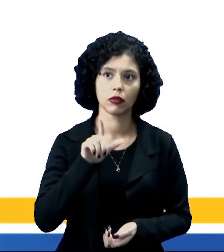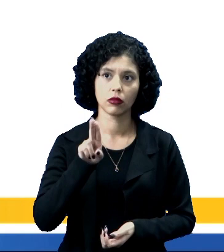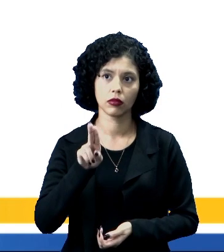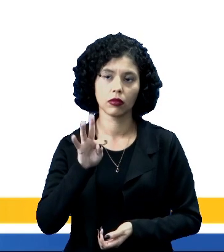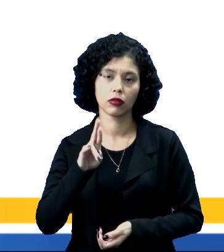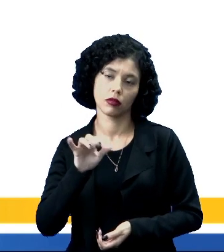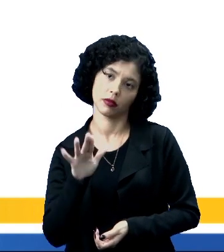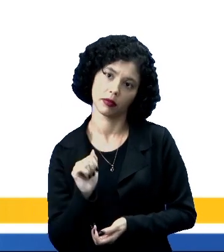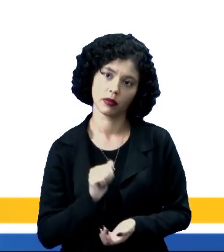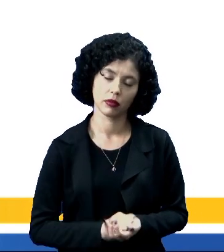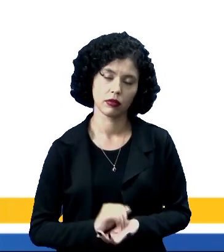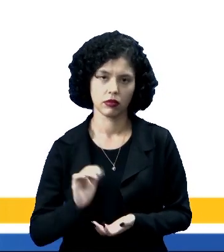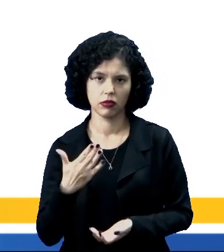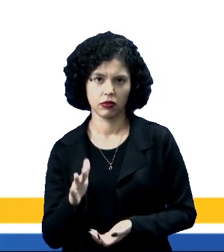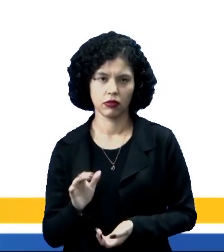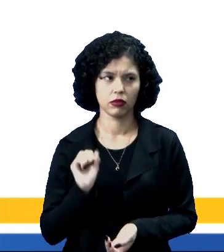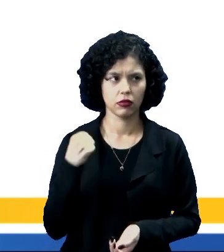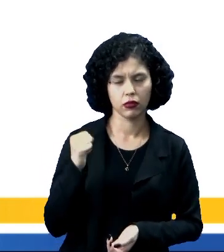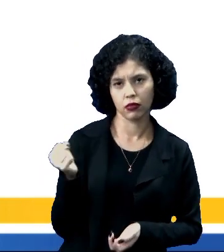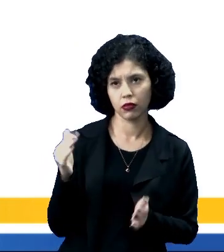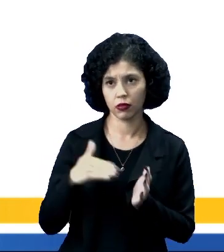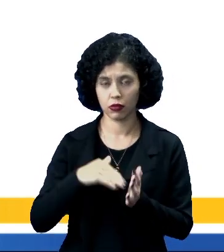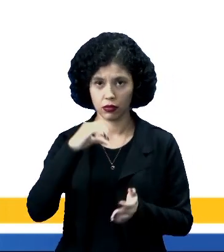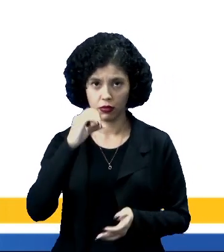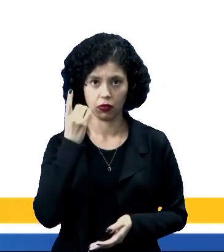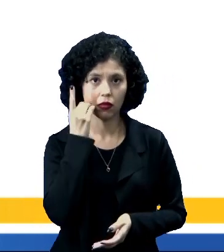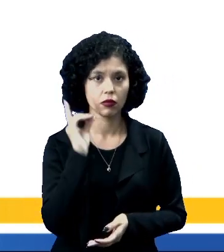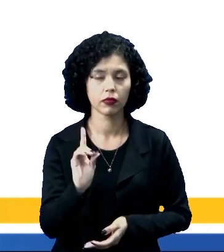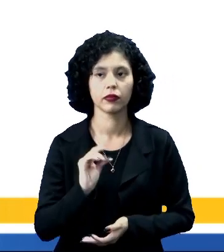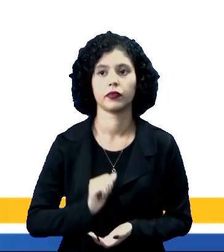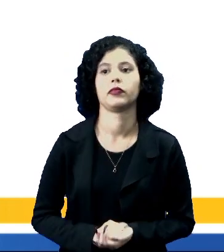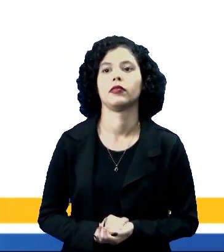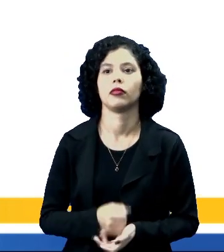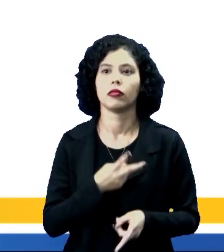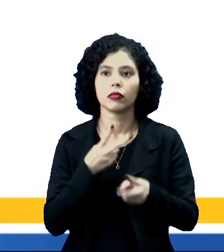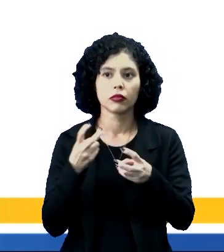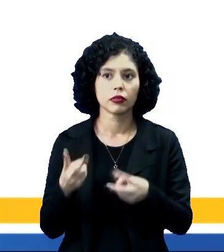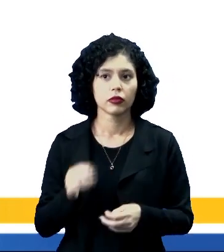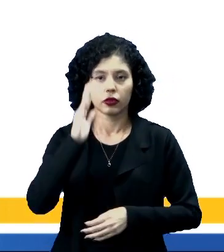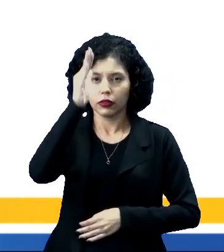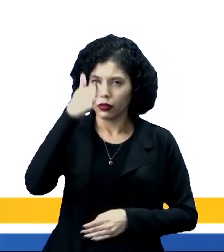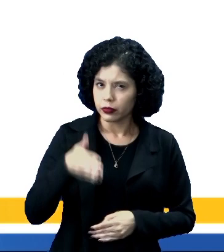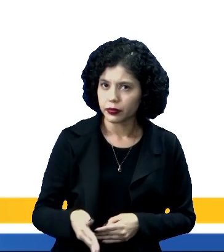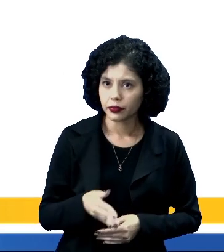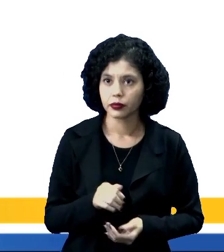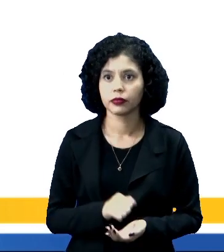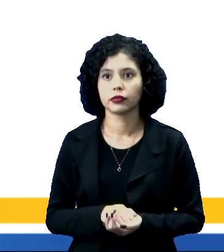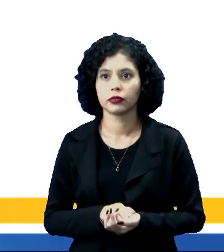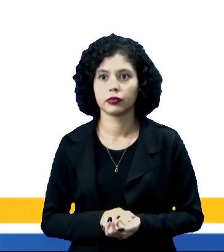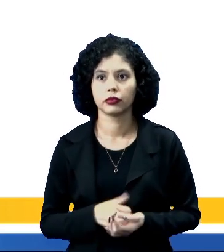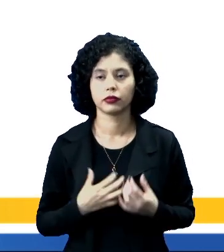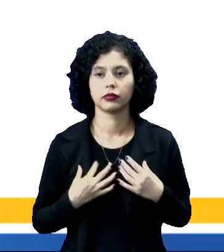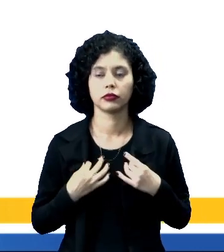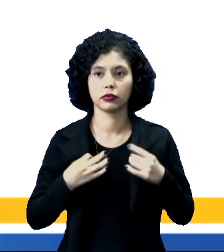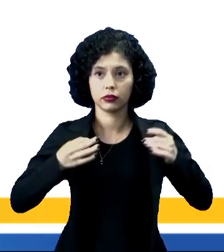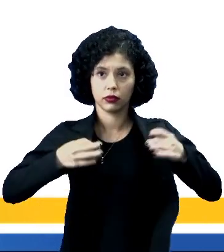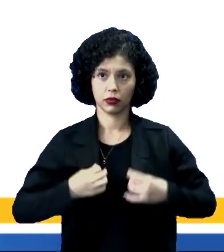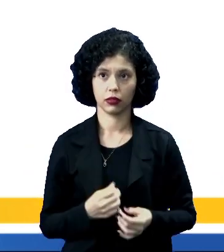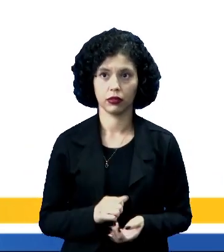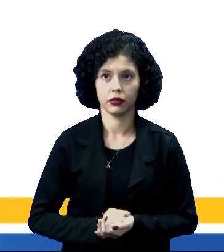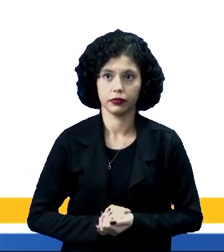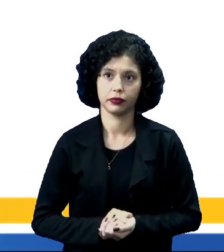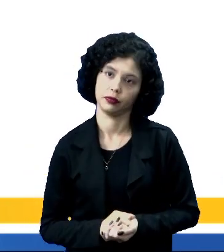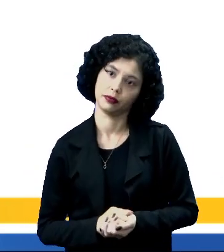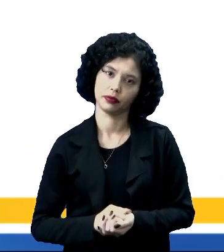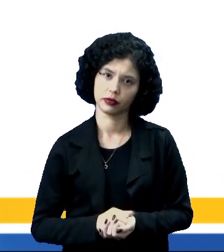que vai ser aí cerca de 8 a 9 dias e percebam que bem na metade do ciclo aí cerca